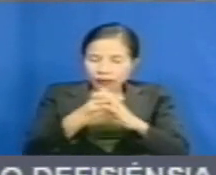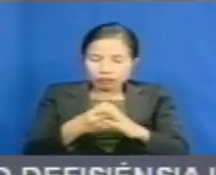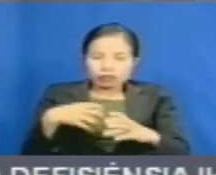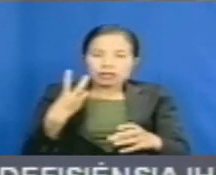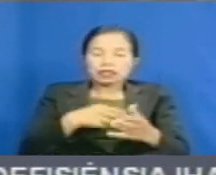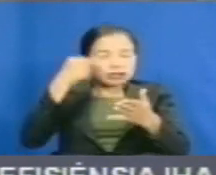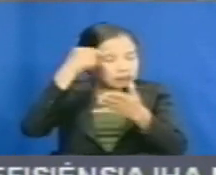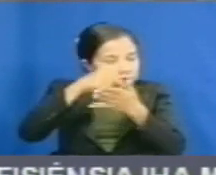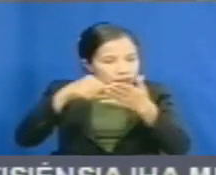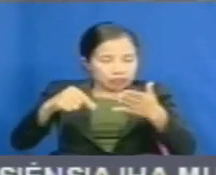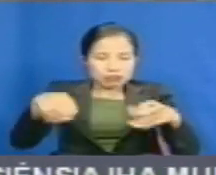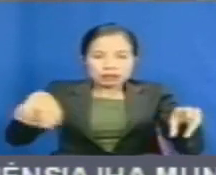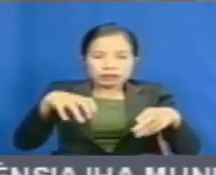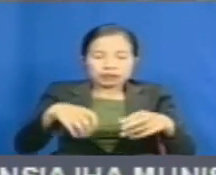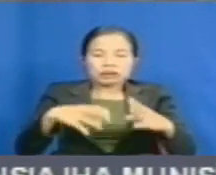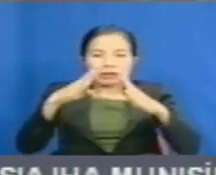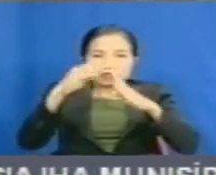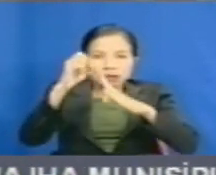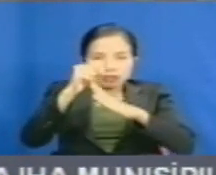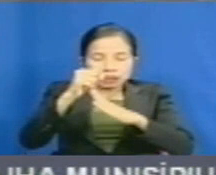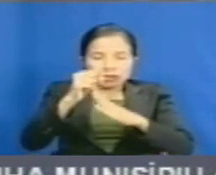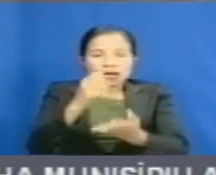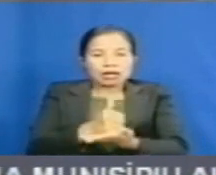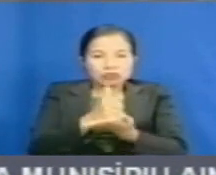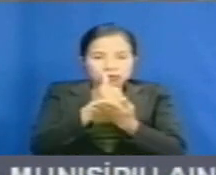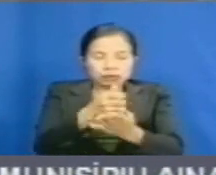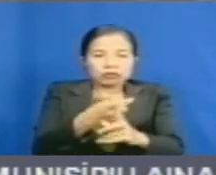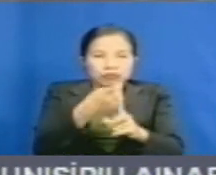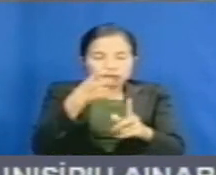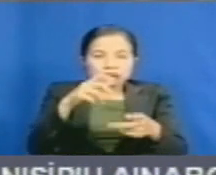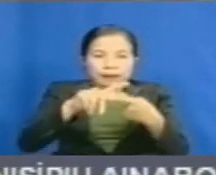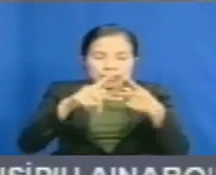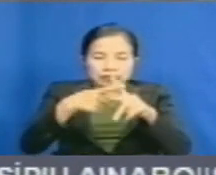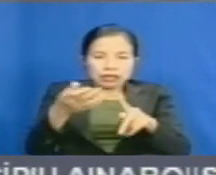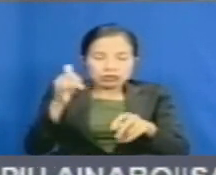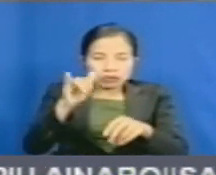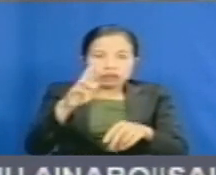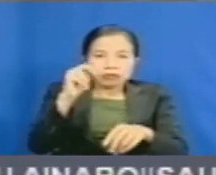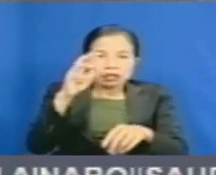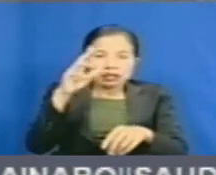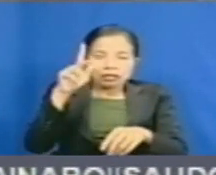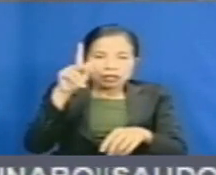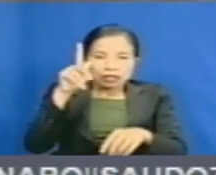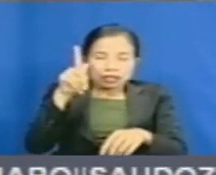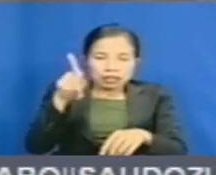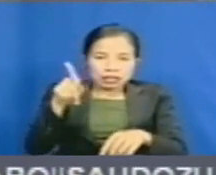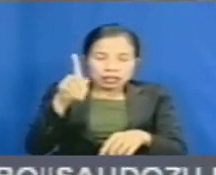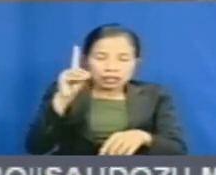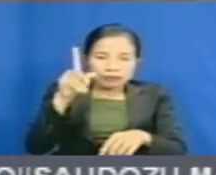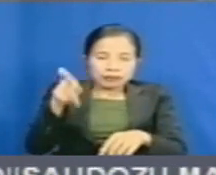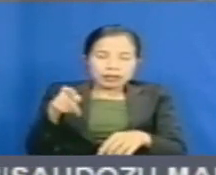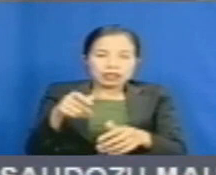catrário no IBM para serviço de ascensos. Portanto, apoio os doadores, mas não é o UNIPA, 700 mil, ninguém liga ali